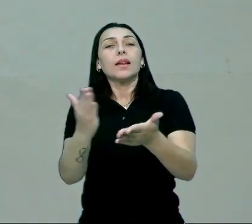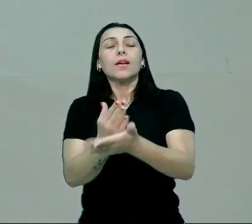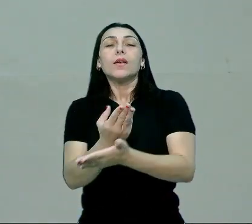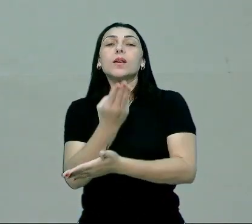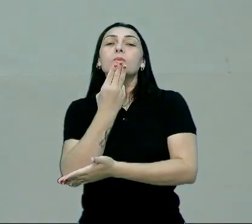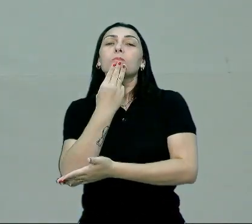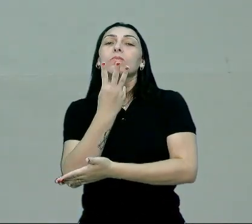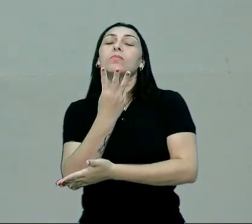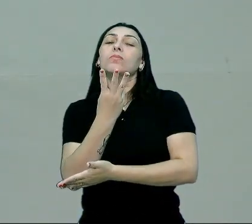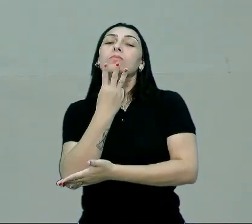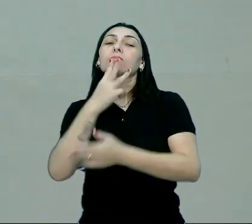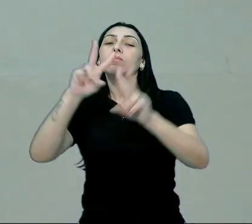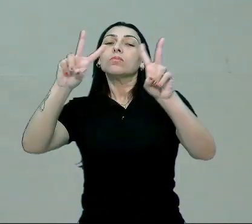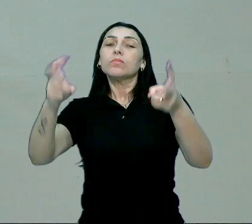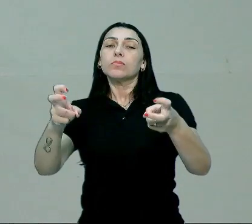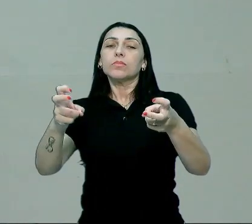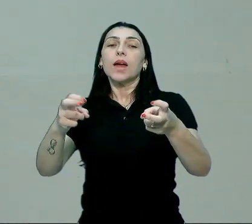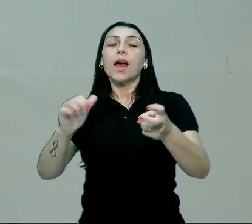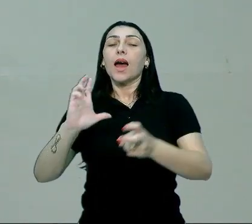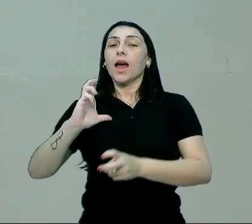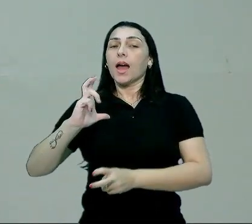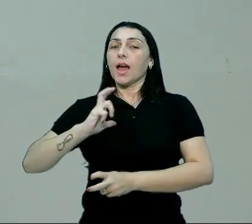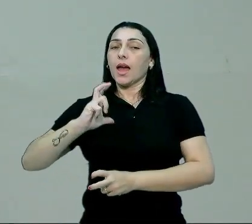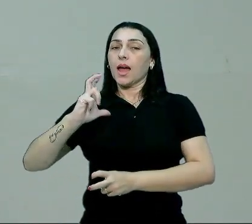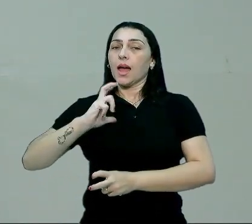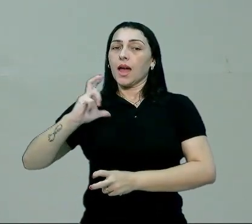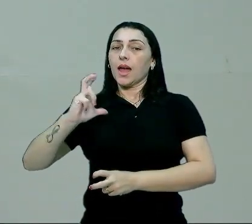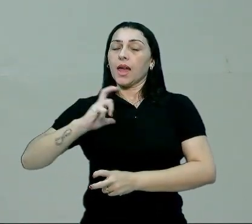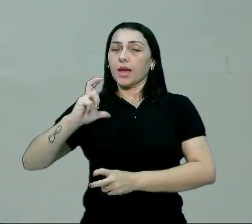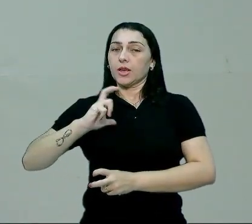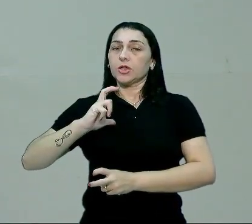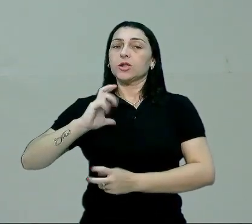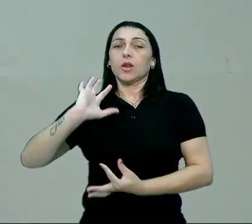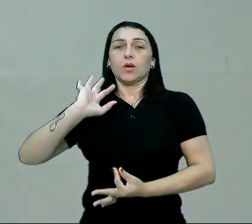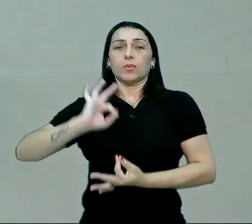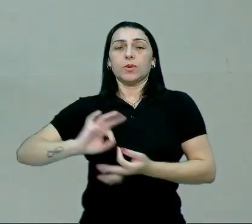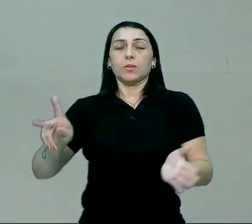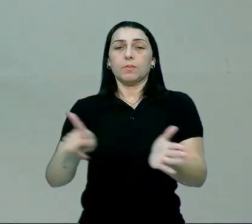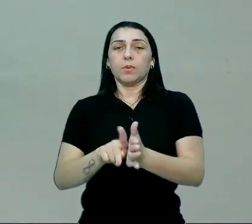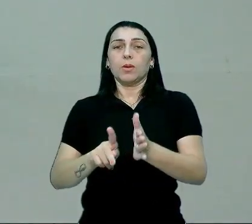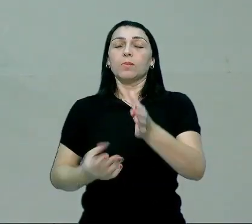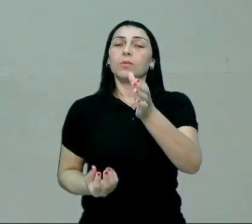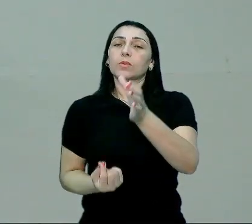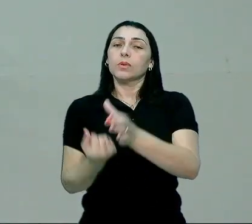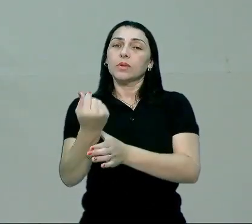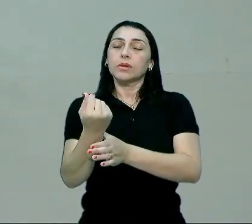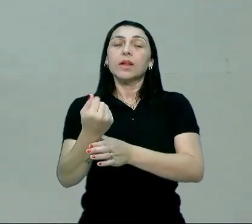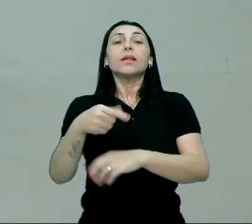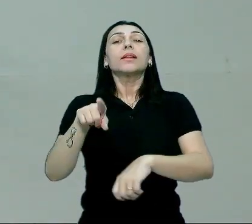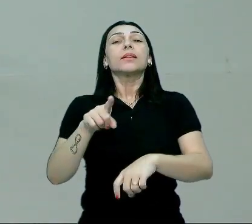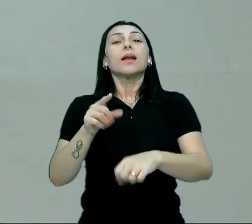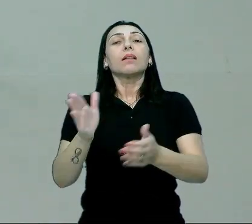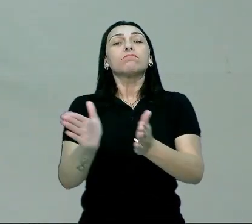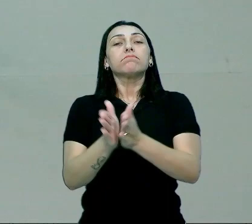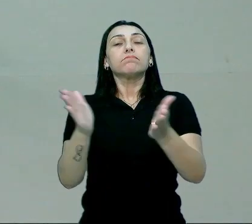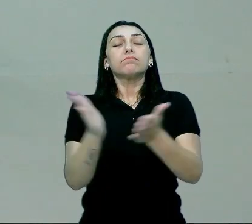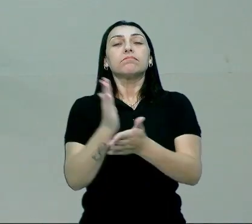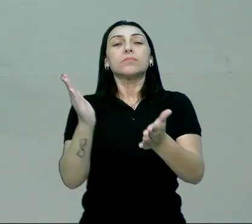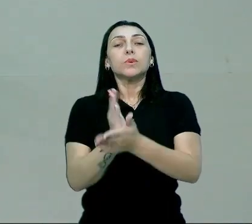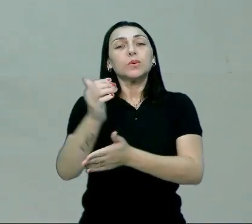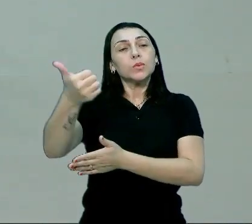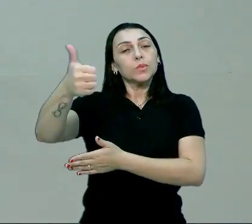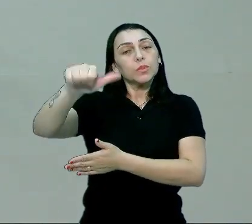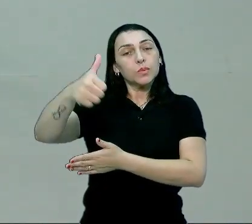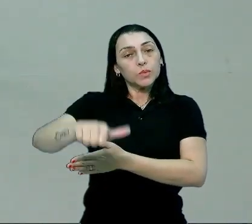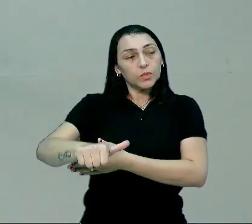Weber, intitulada A Ética Protestante e o Espírito do Capitalismo. Nesta obra foi